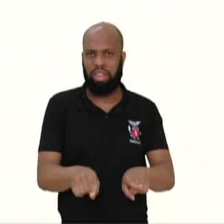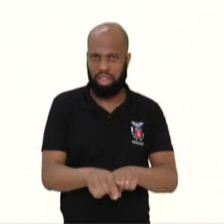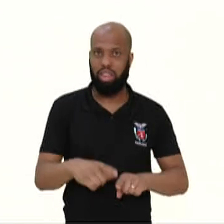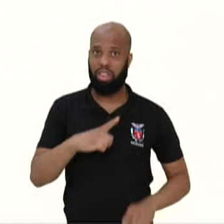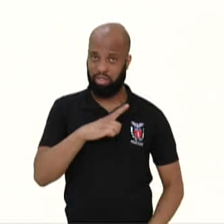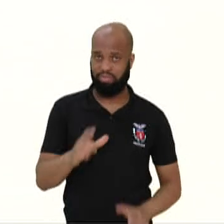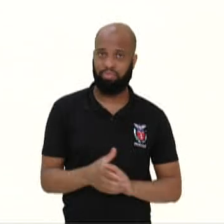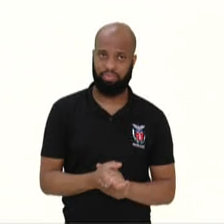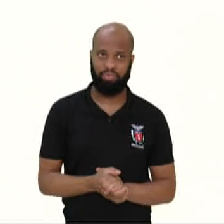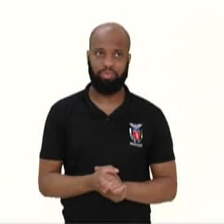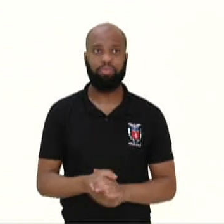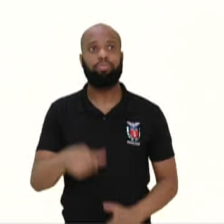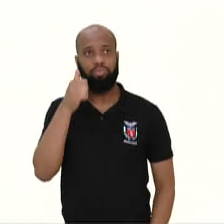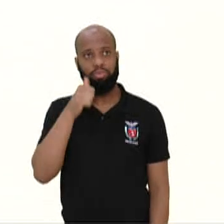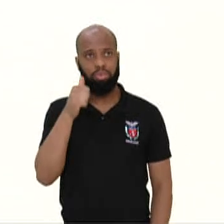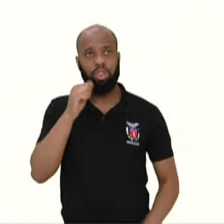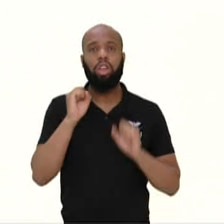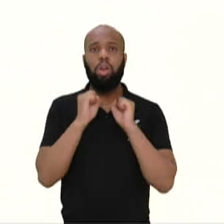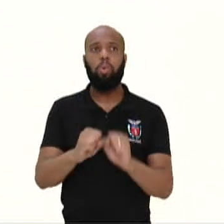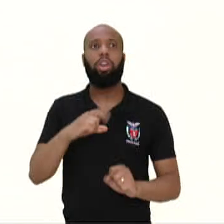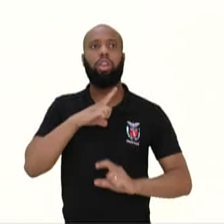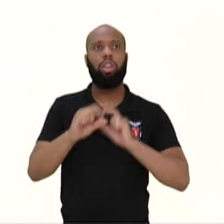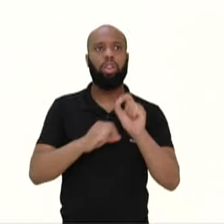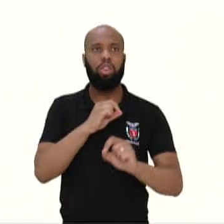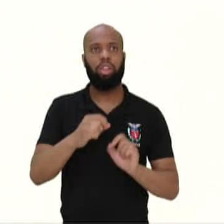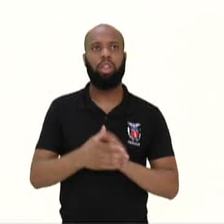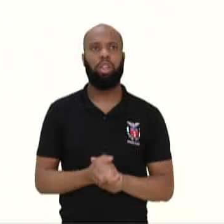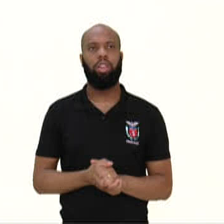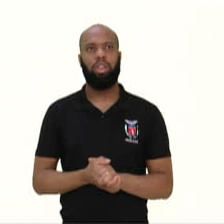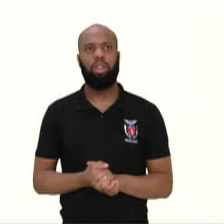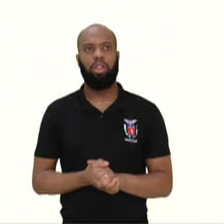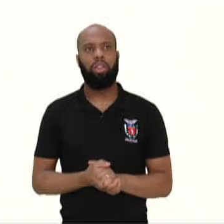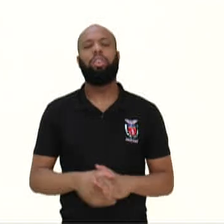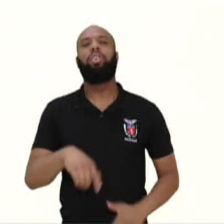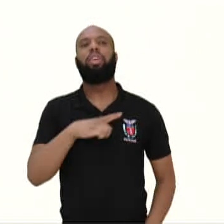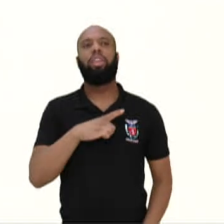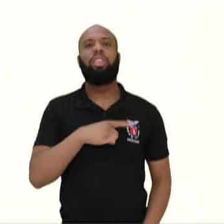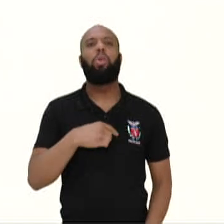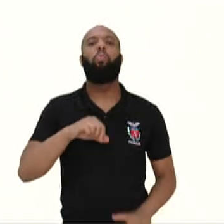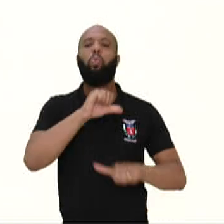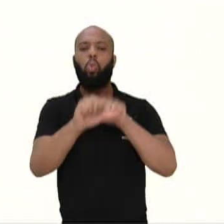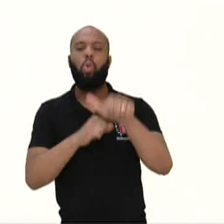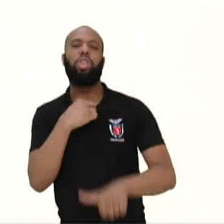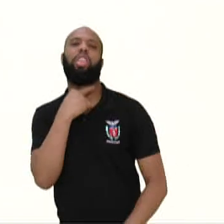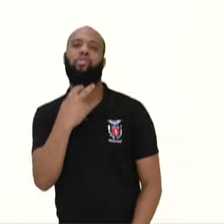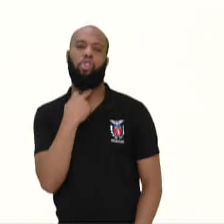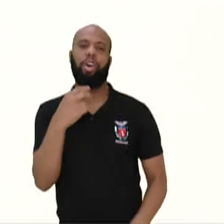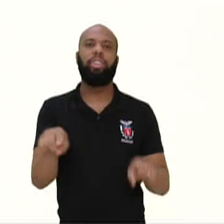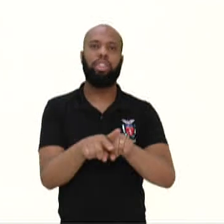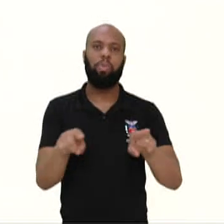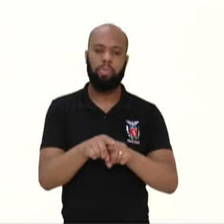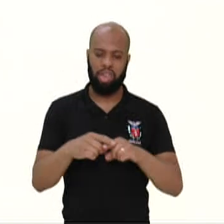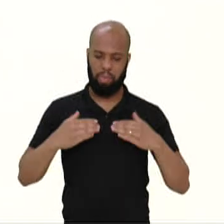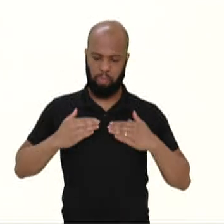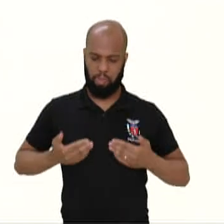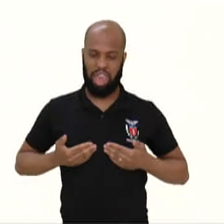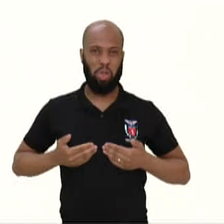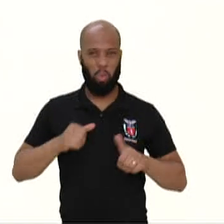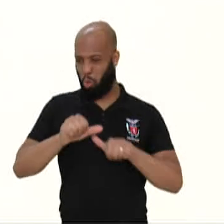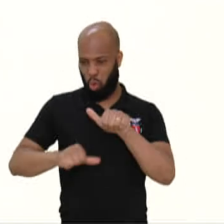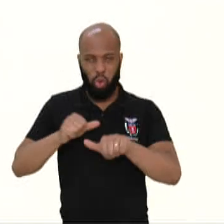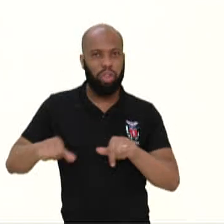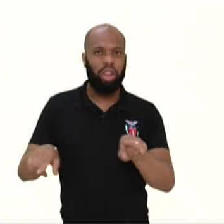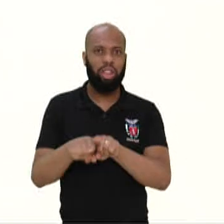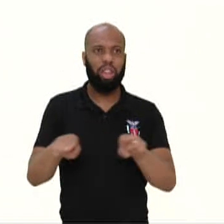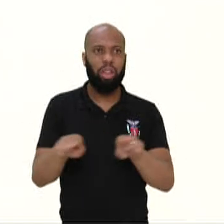Nas mulheres, especialmente, pilificação acentuada, alterações na voz, atrofia mamária, atrofia